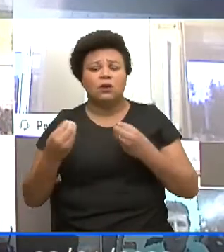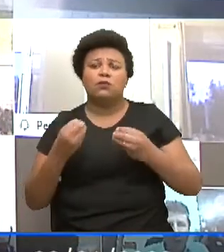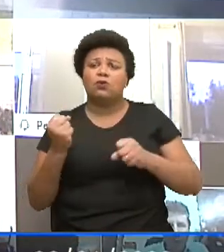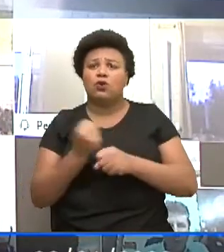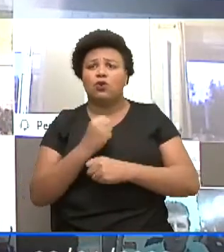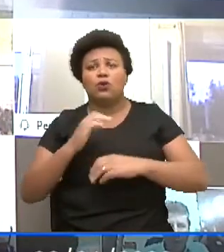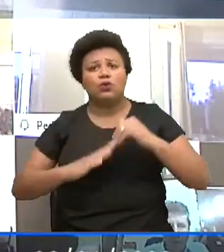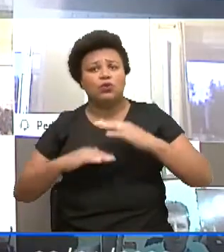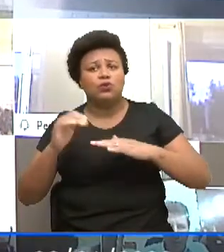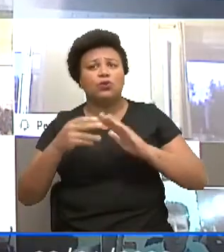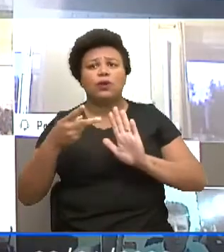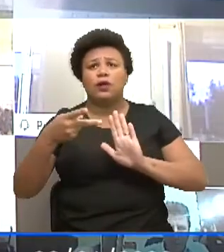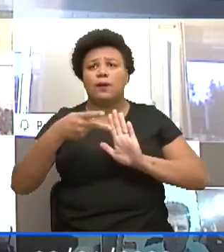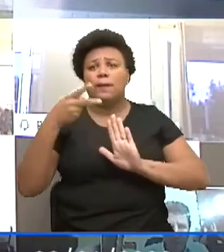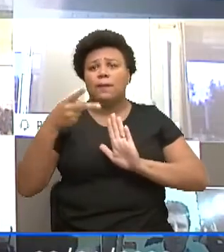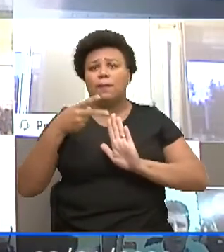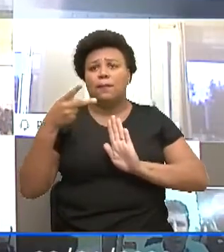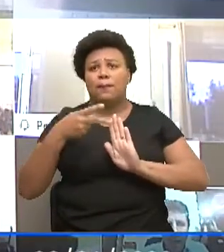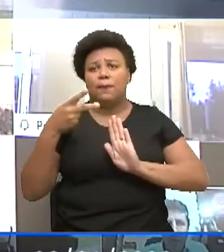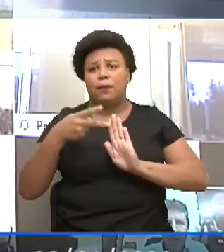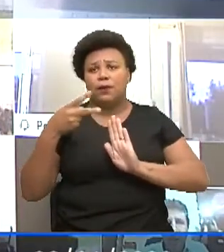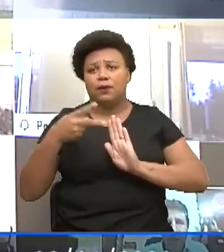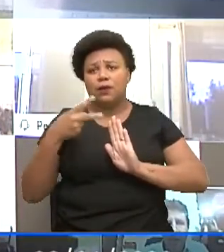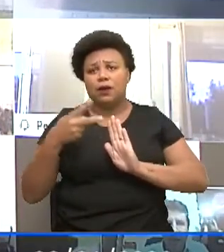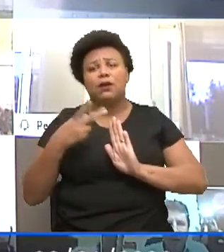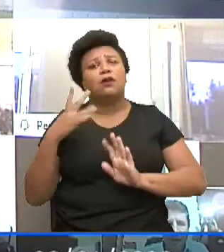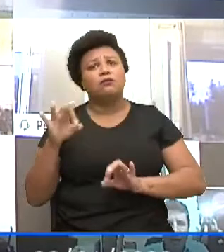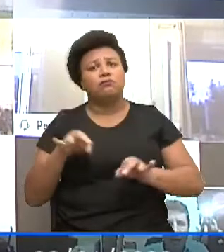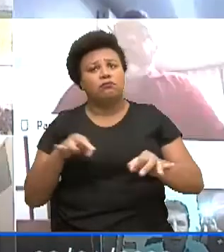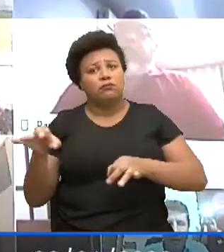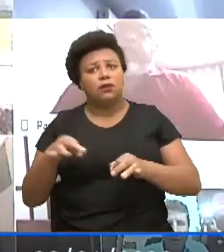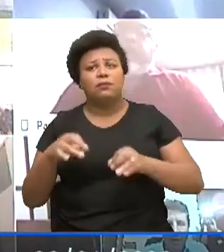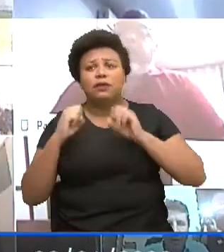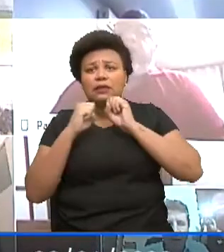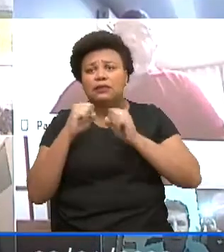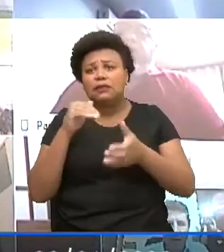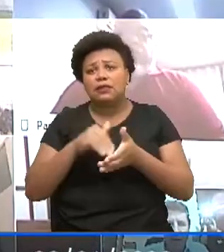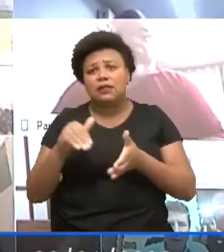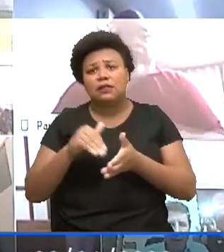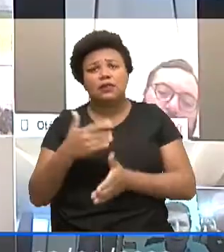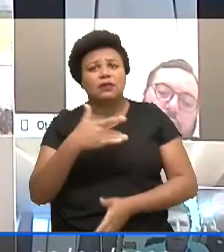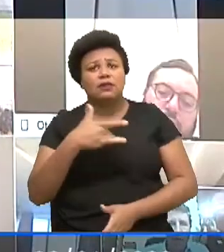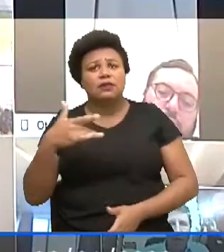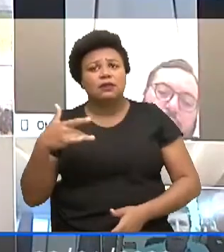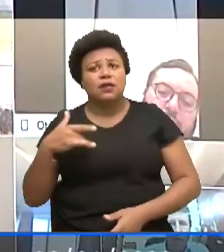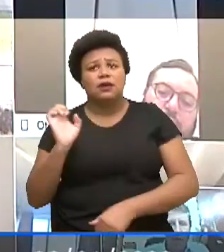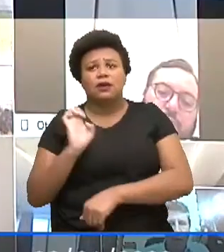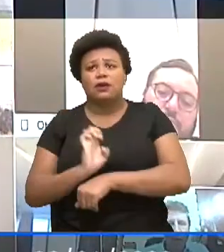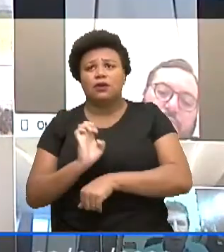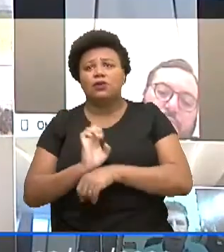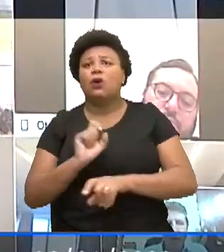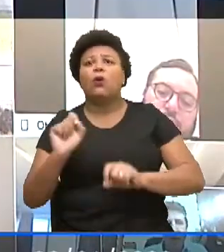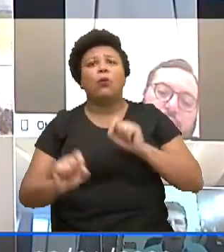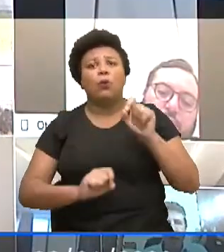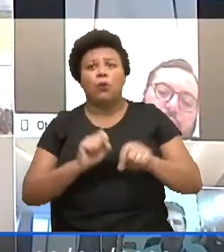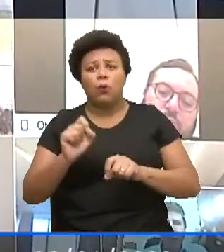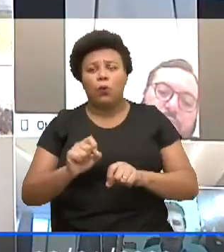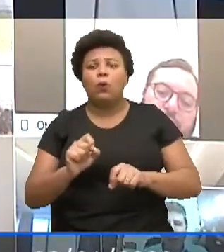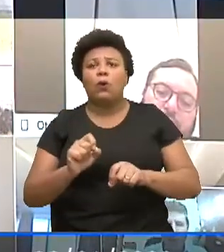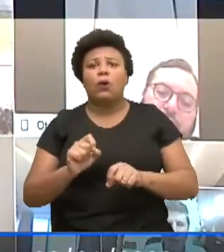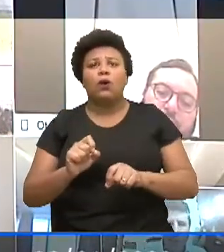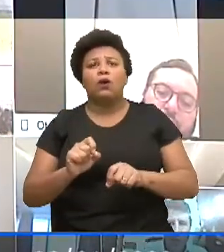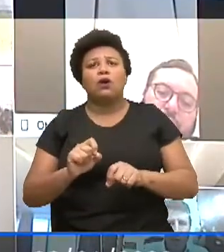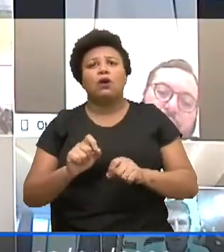construção de uma portaria que está sendo elaborada pela Secretaria de Saúde do Estado, no sentido de redobrar